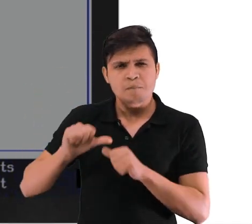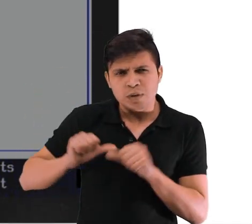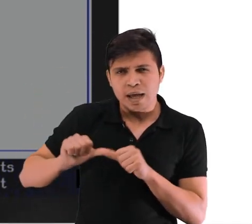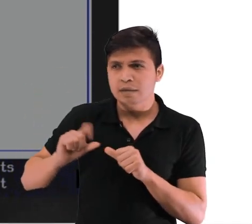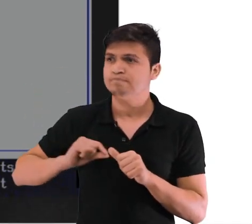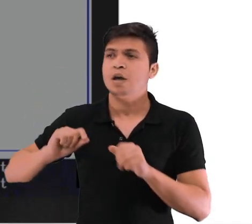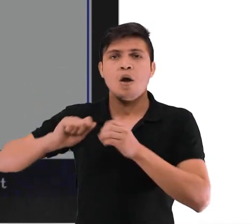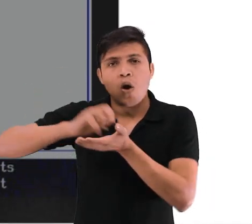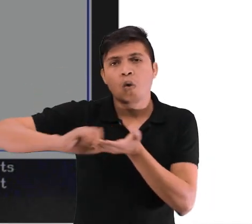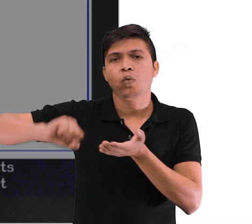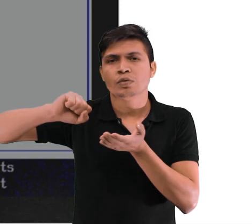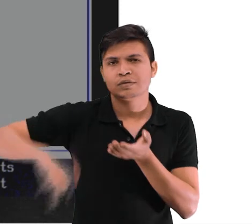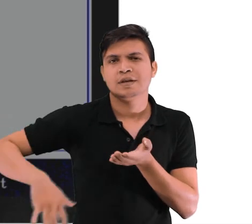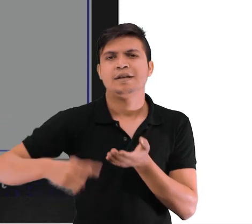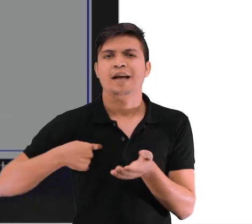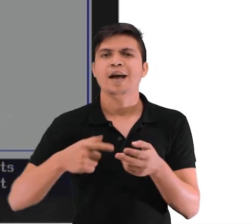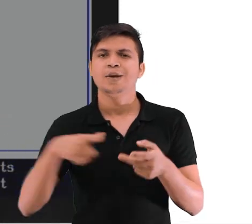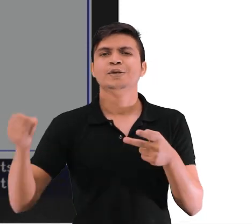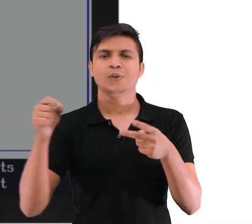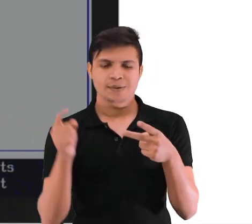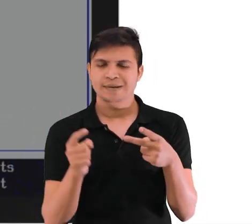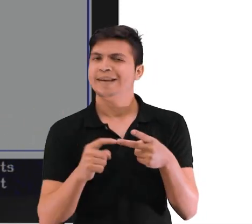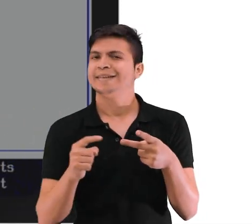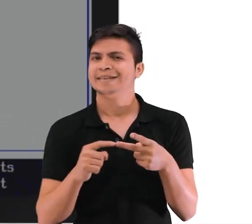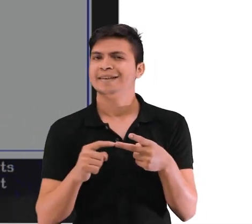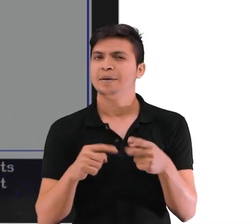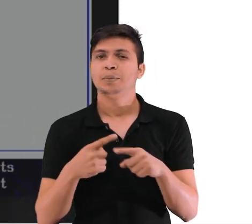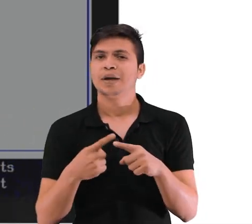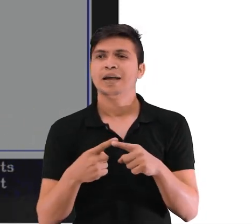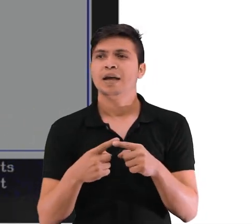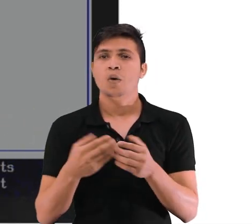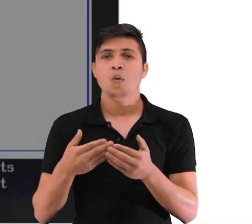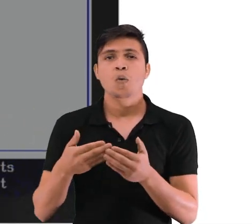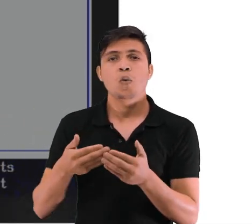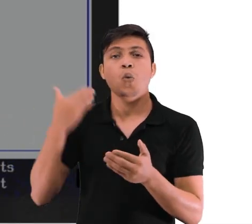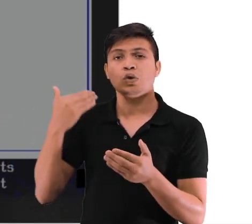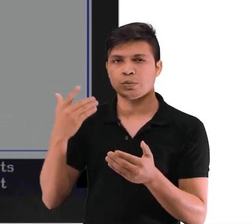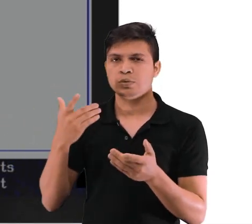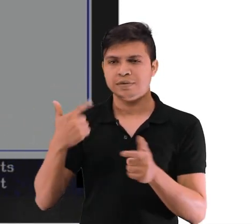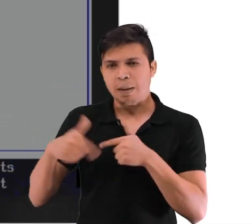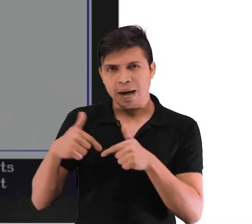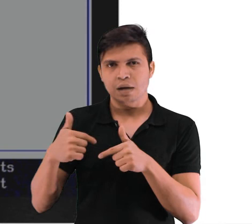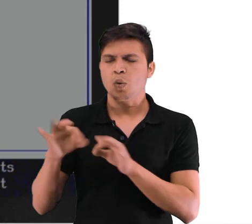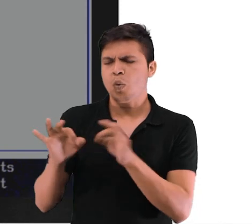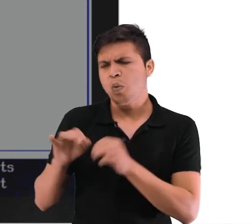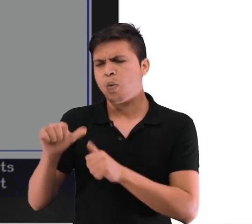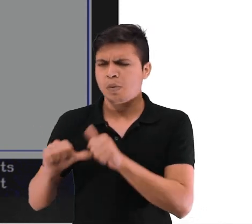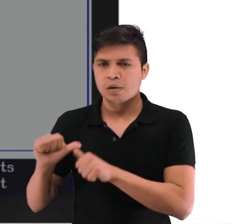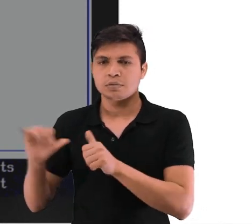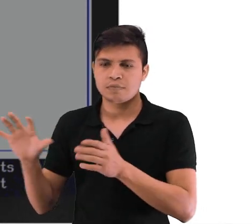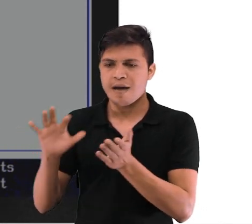do setup. Aí eu escolho essa opção, a segunda opção. Ele vai desfazer a última opção que eu fiz e vai sair e vai iniciar o